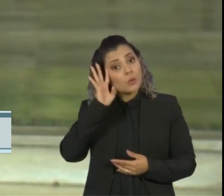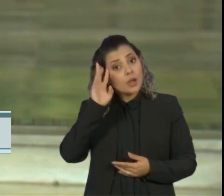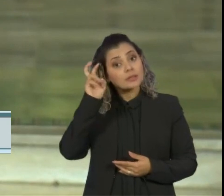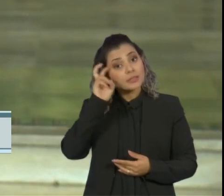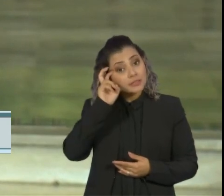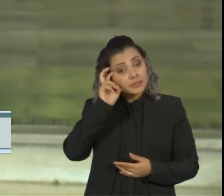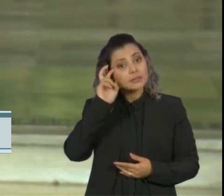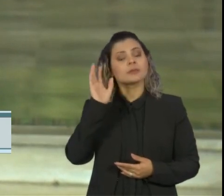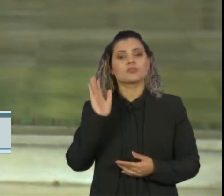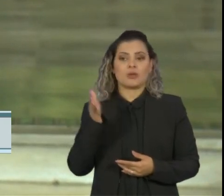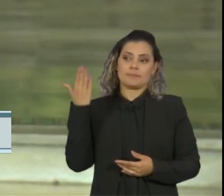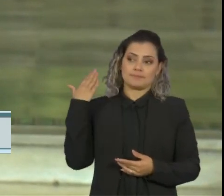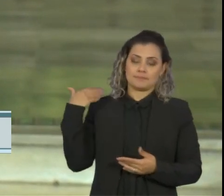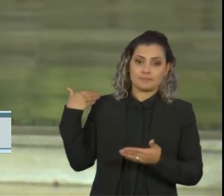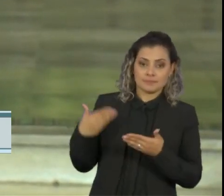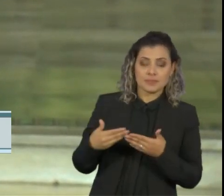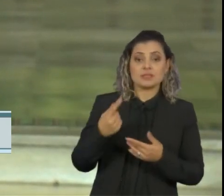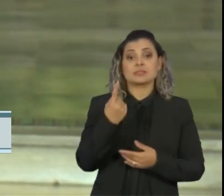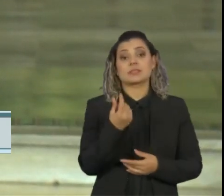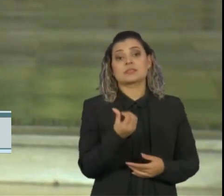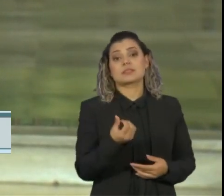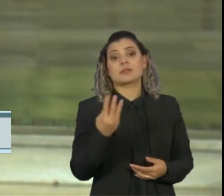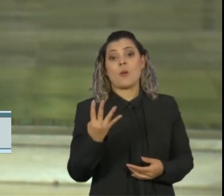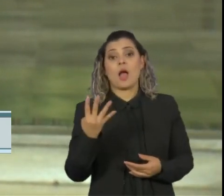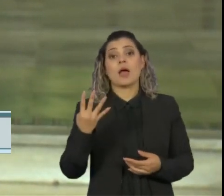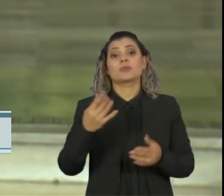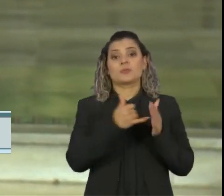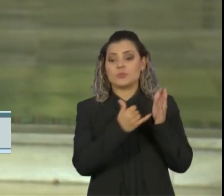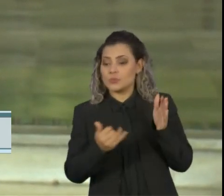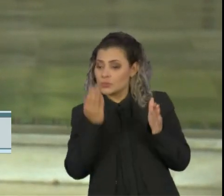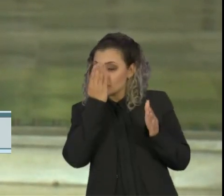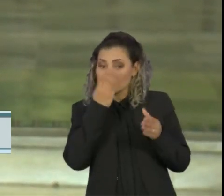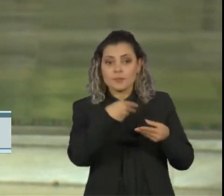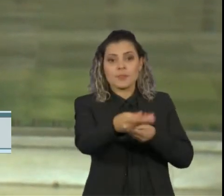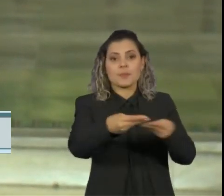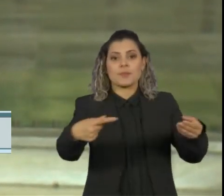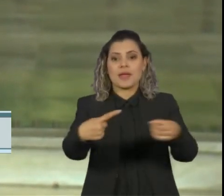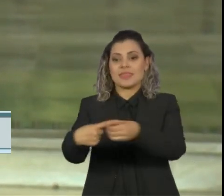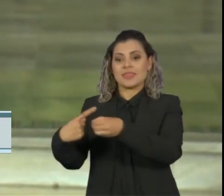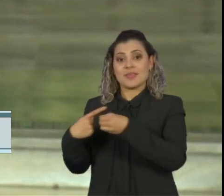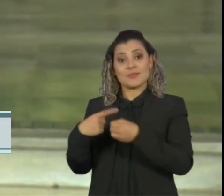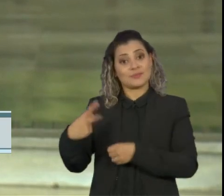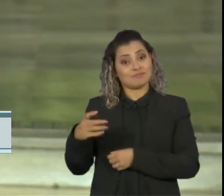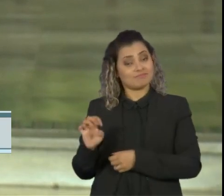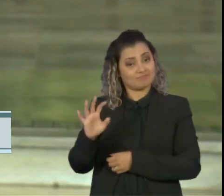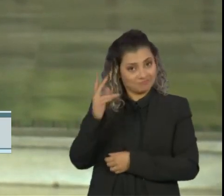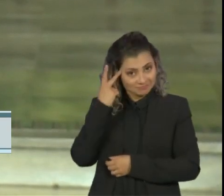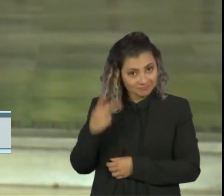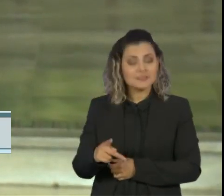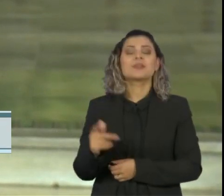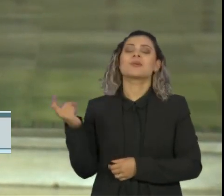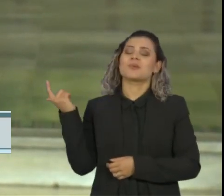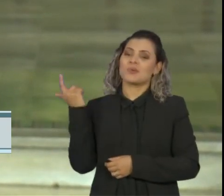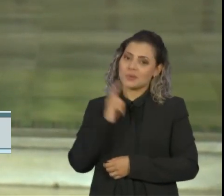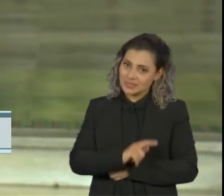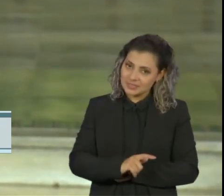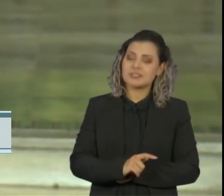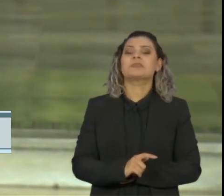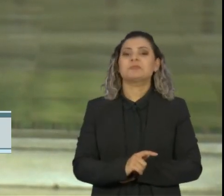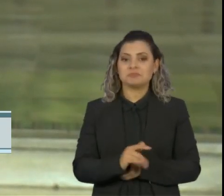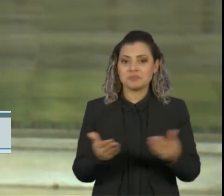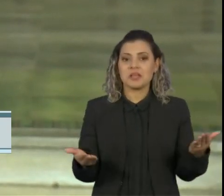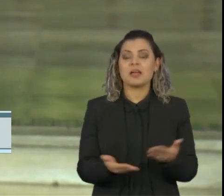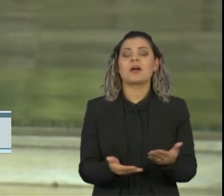quarta e quinta-feira, 164 novos respiradores no interior do estado de São Paulo. Eles garantem a ampliação